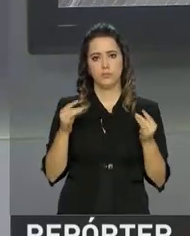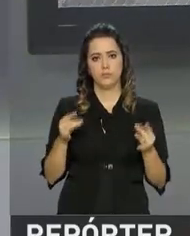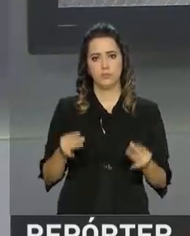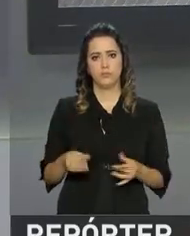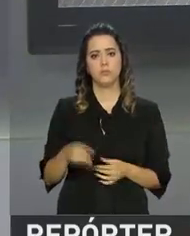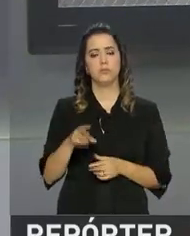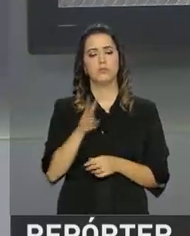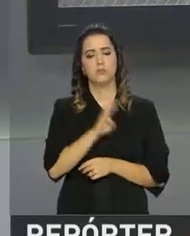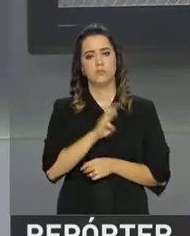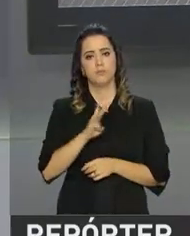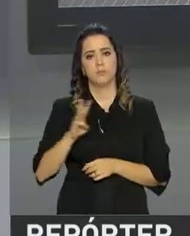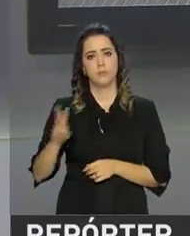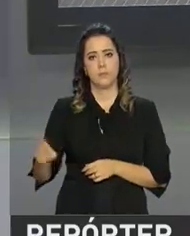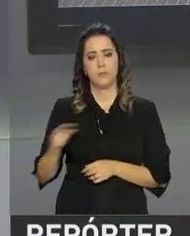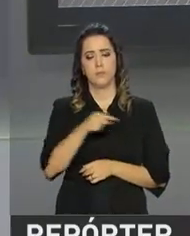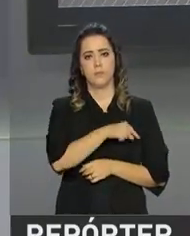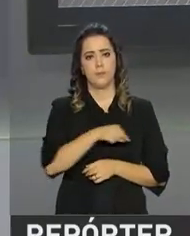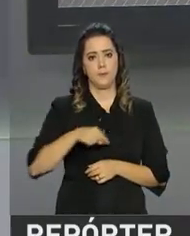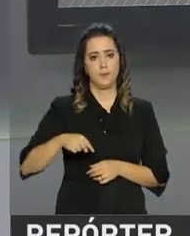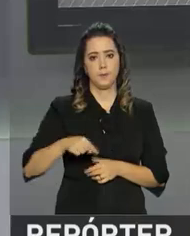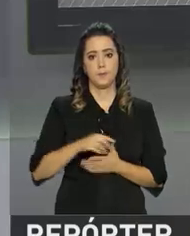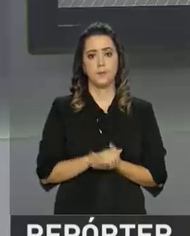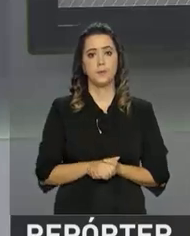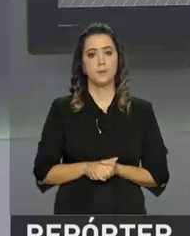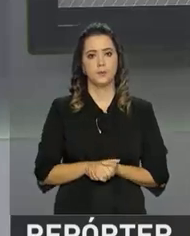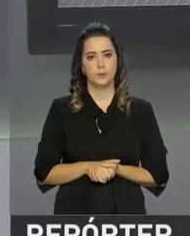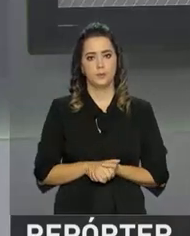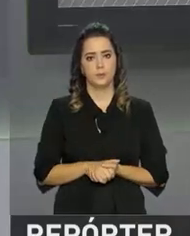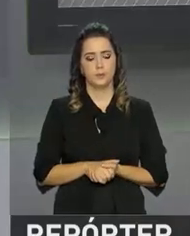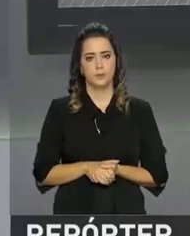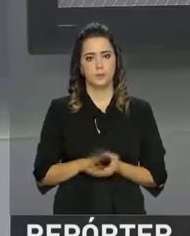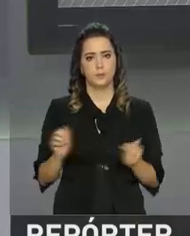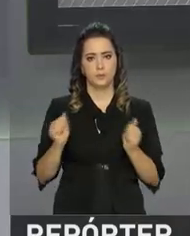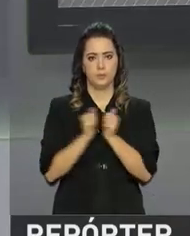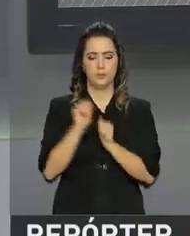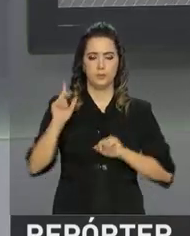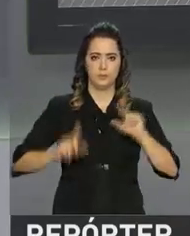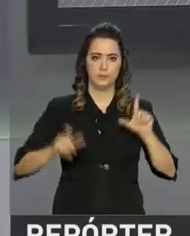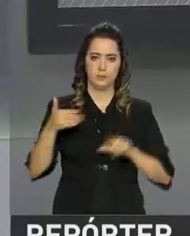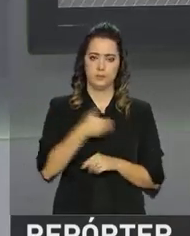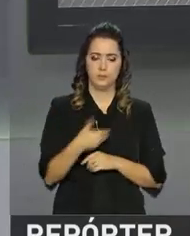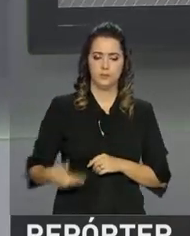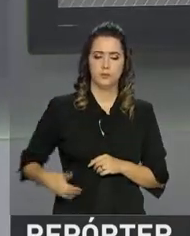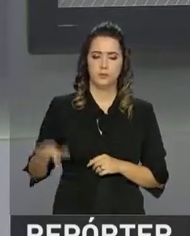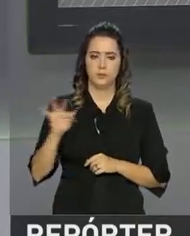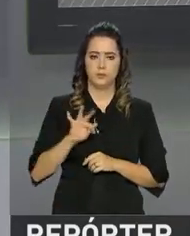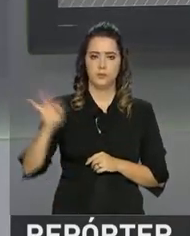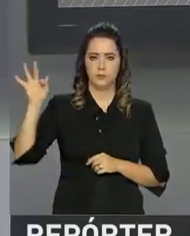toda a nossa programação também está na página da NBR na internet. Continue com a gente na